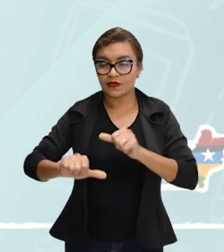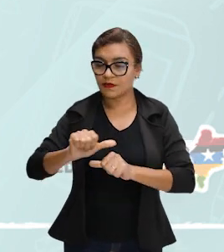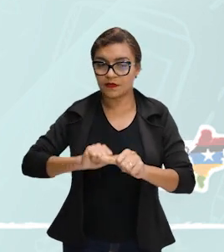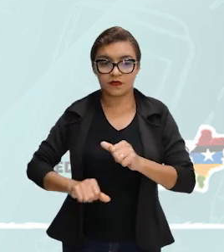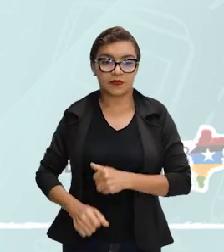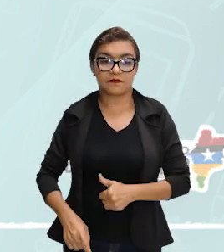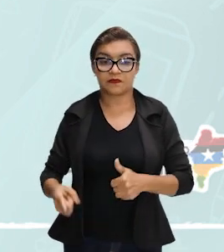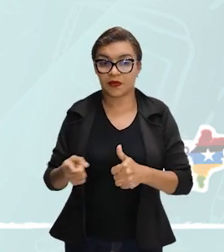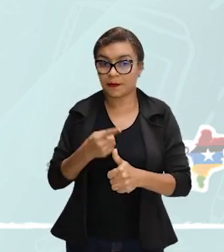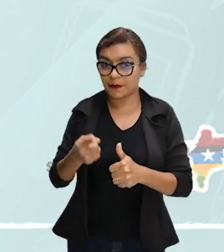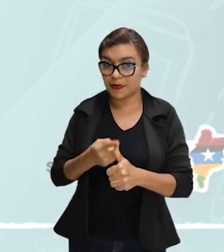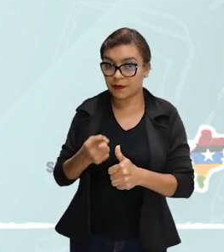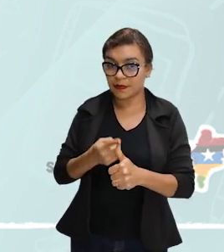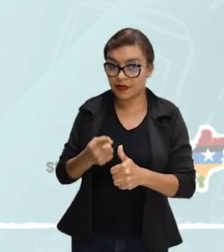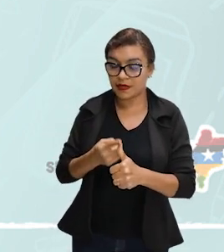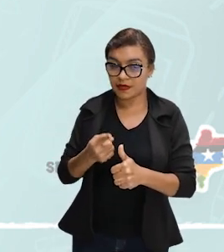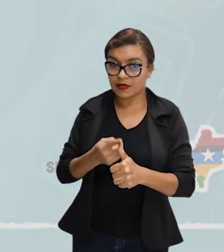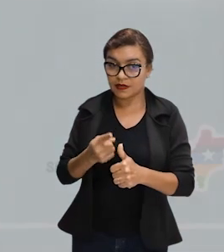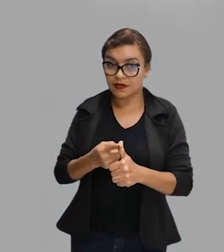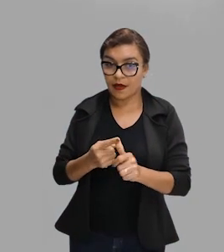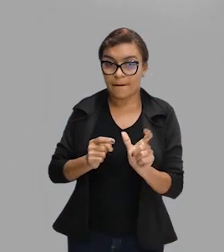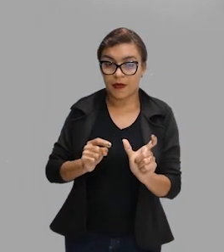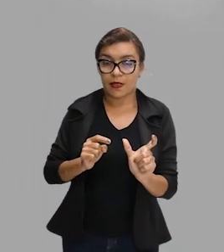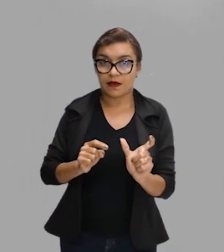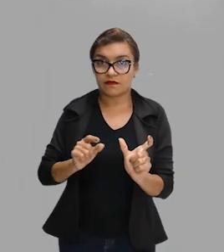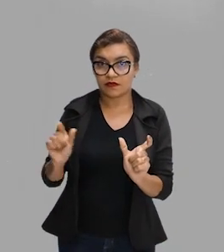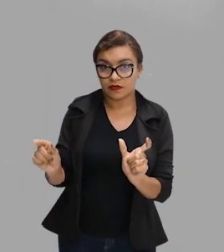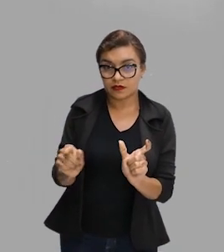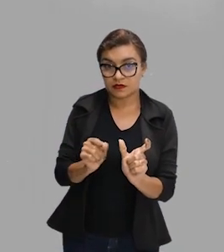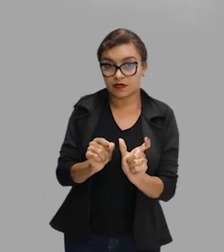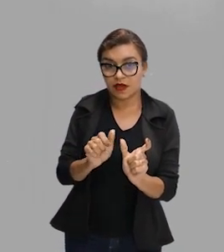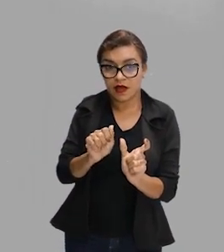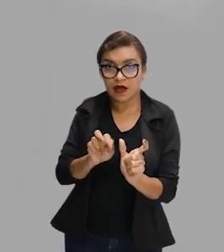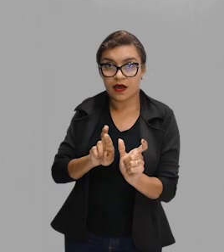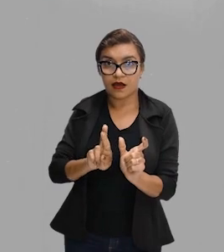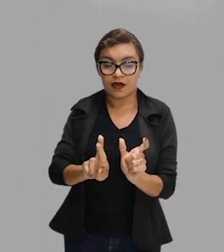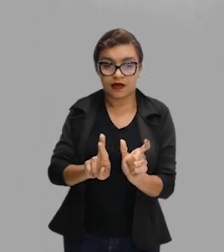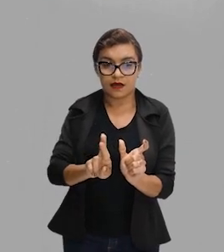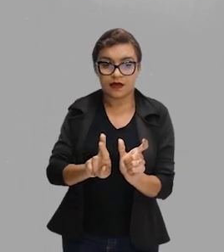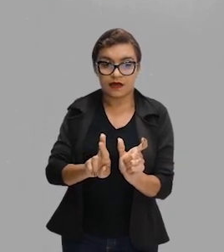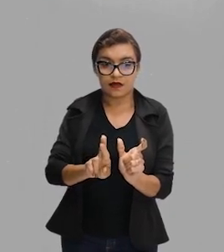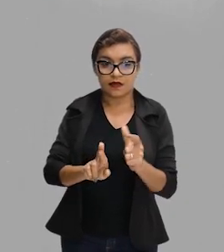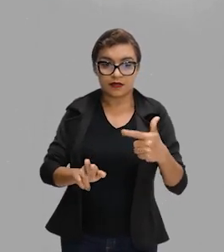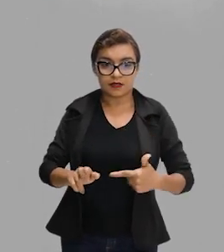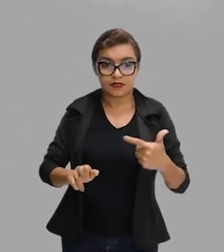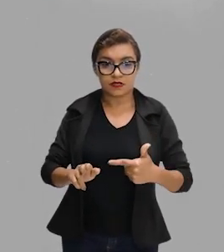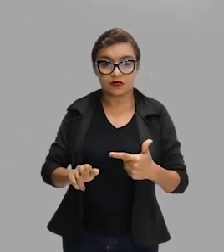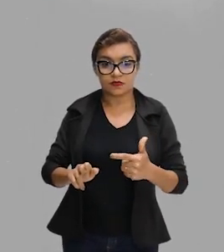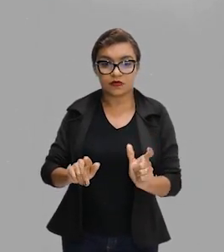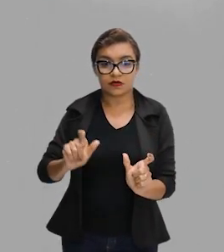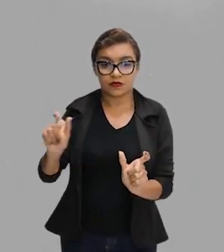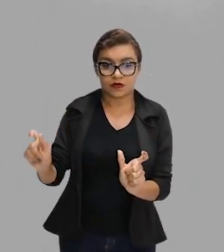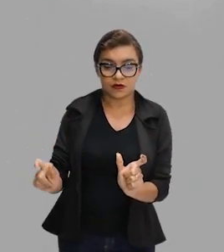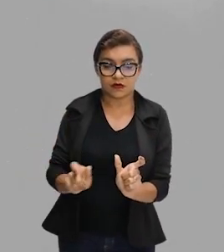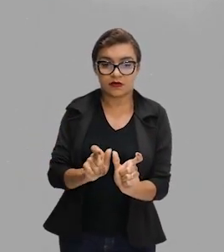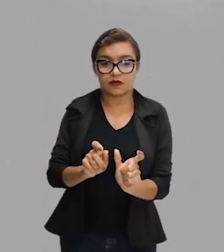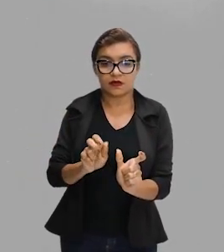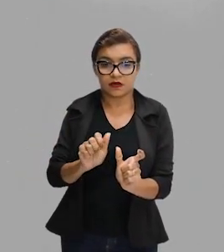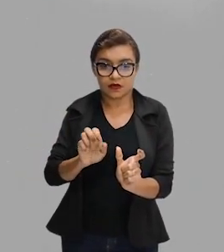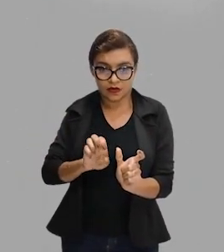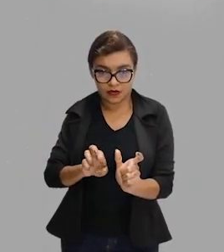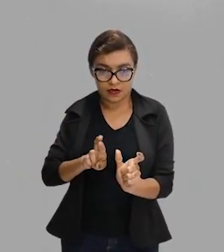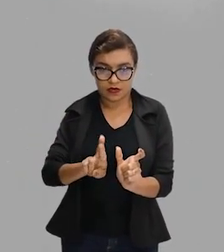primeira conjugação, eu tenho a terminação AR. Segunda conjugação, eu tenho a terminação